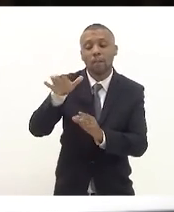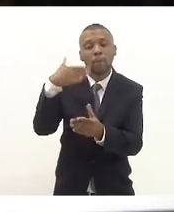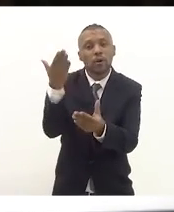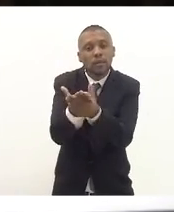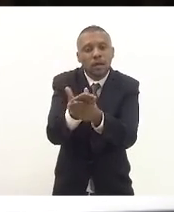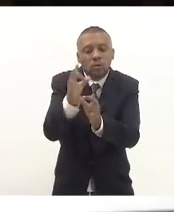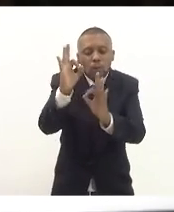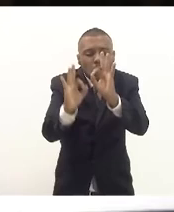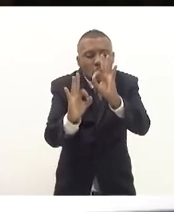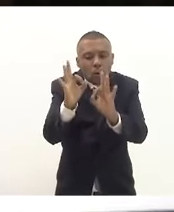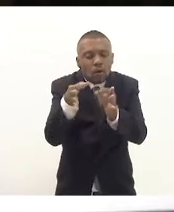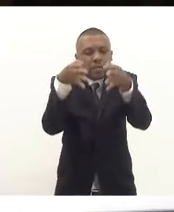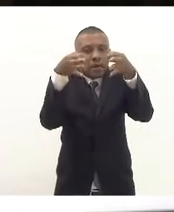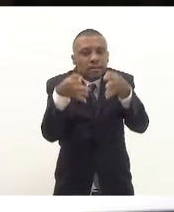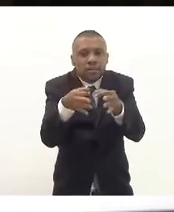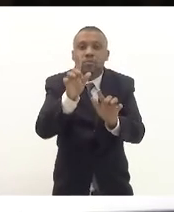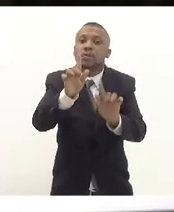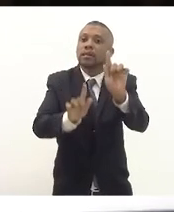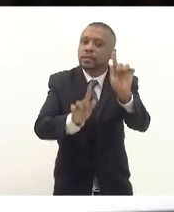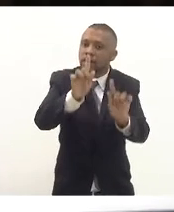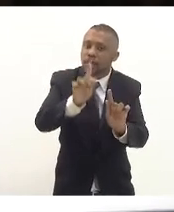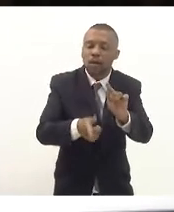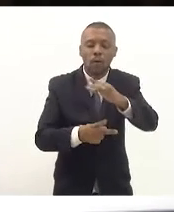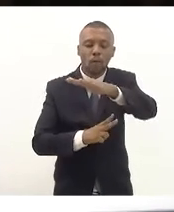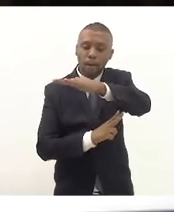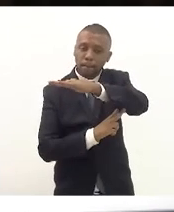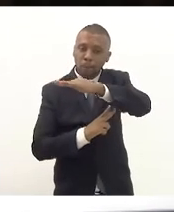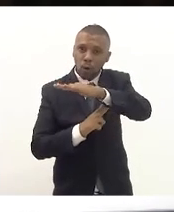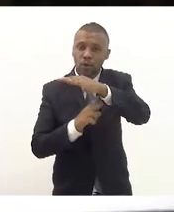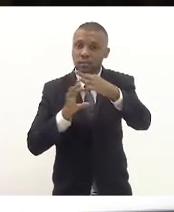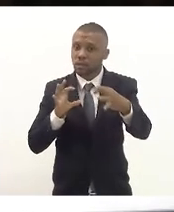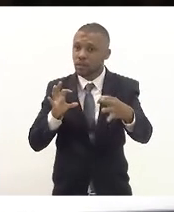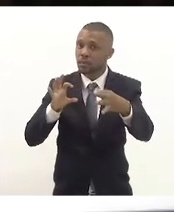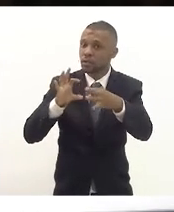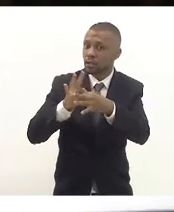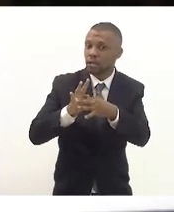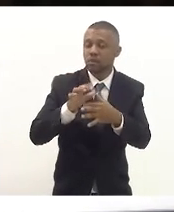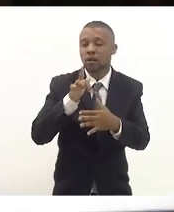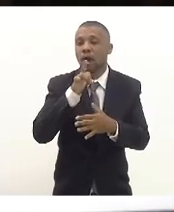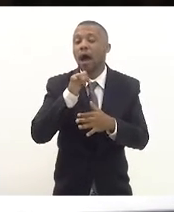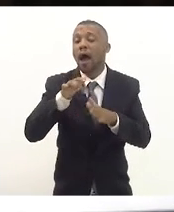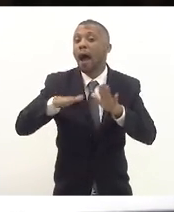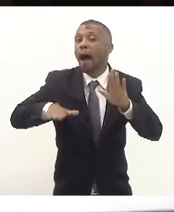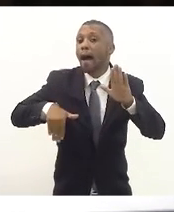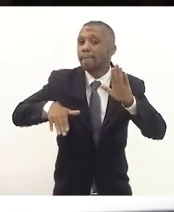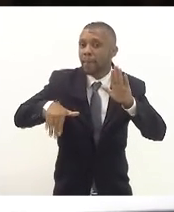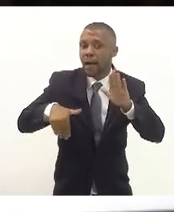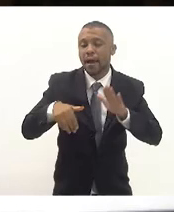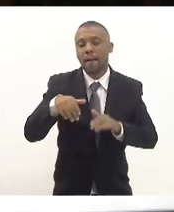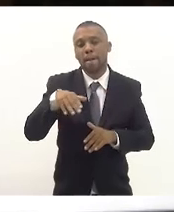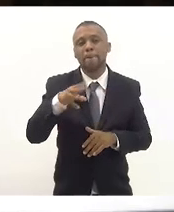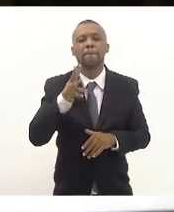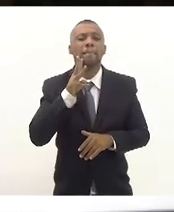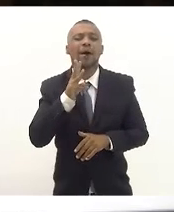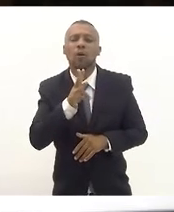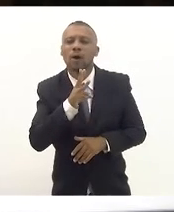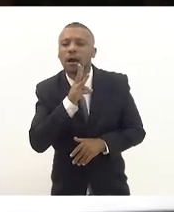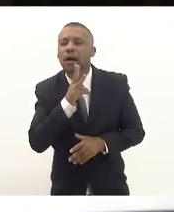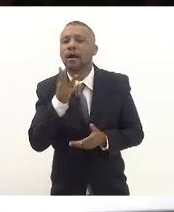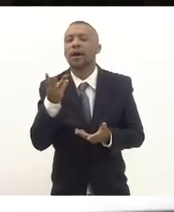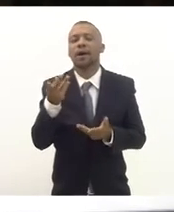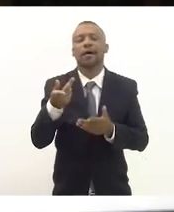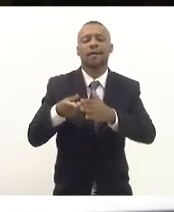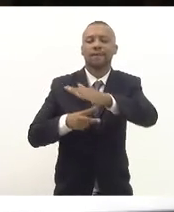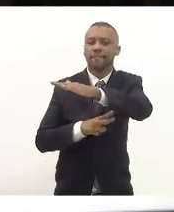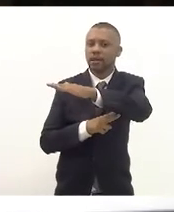tudo começando viaduto ponte ligando a praia de uma lá viaduto na rio-teresópolis